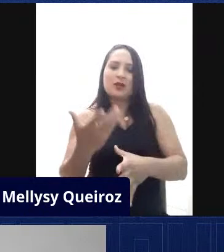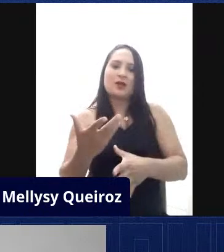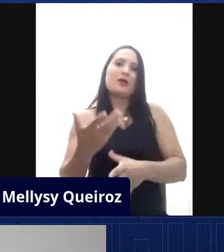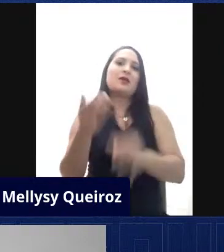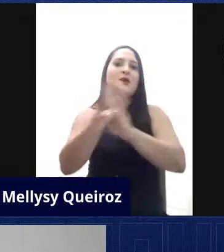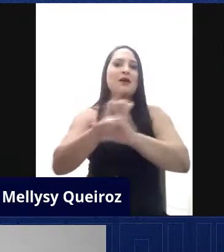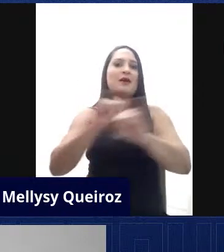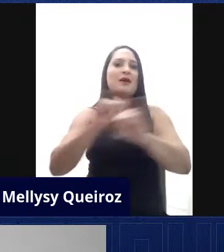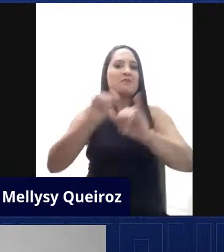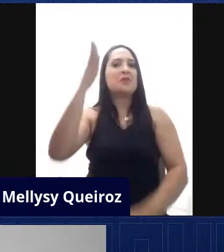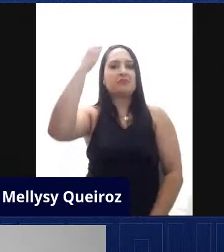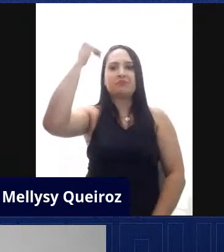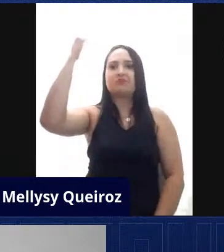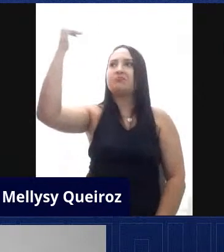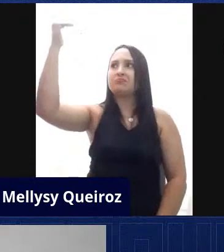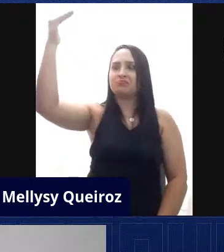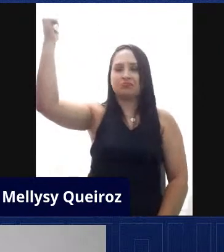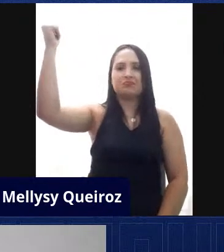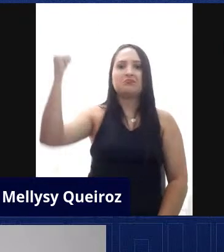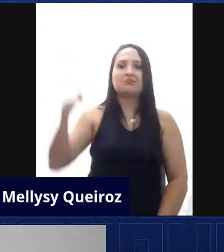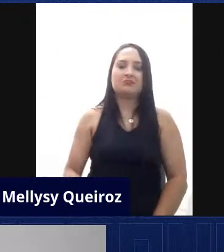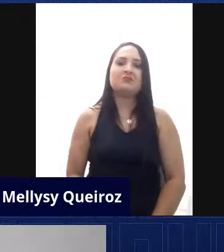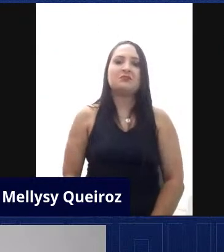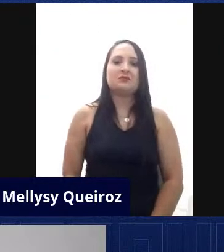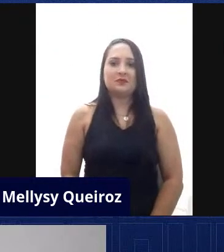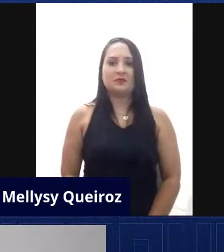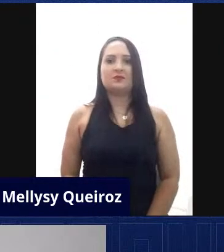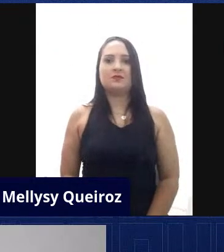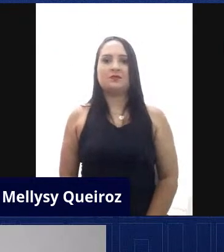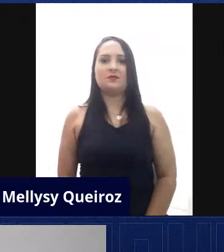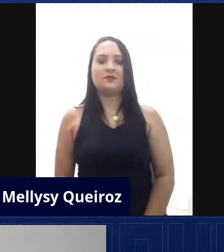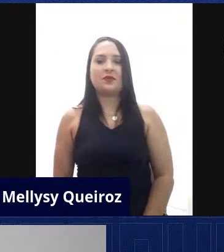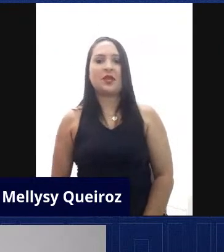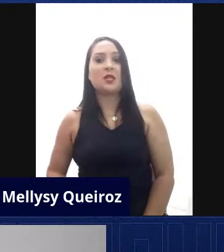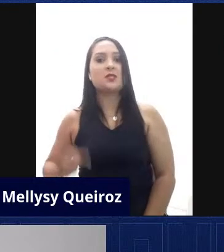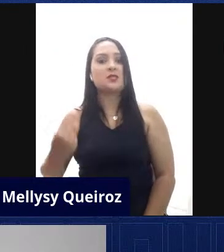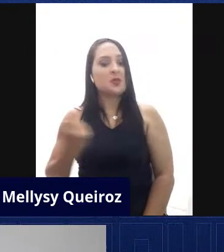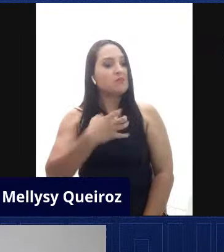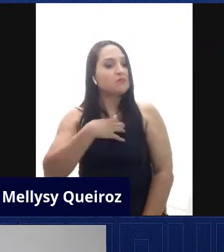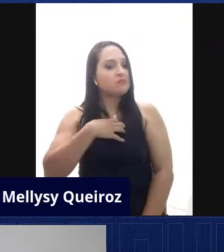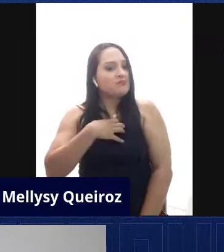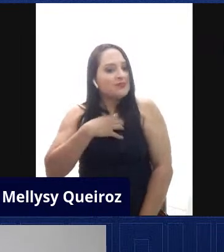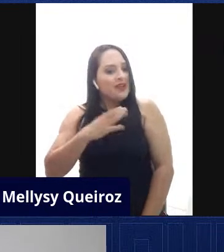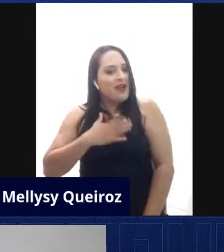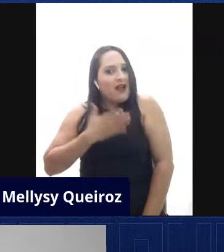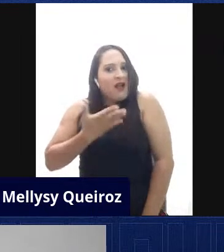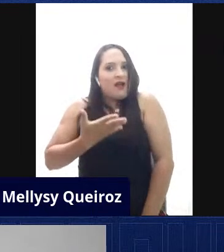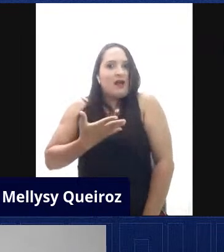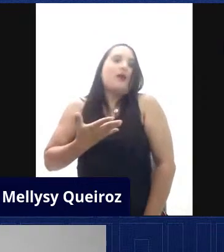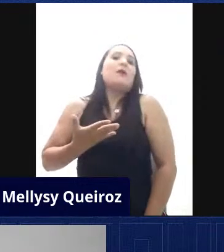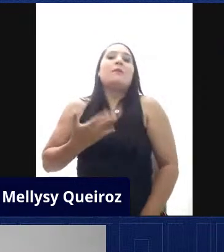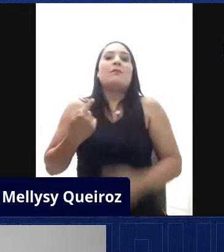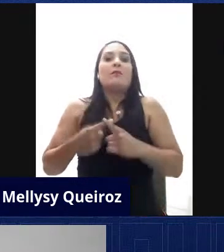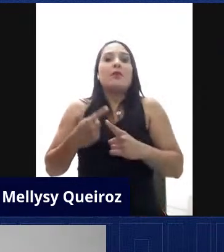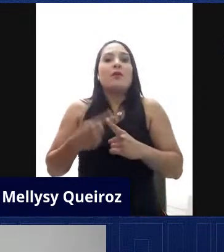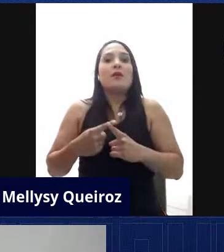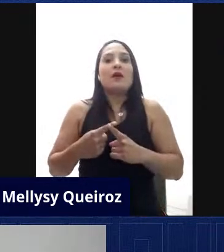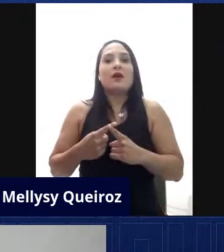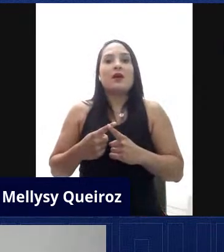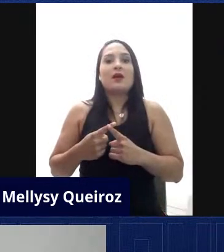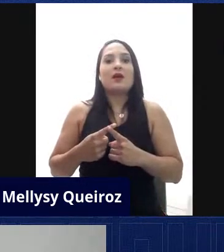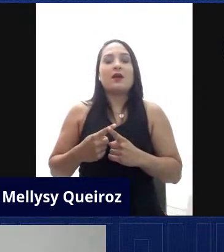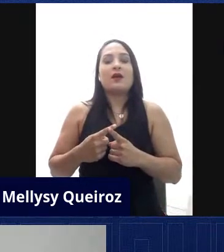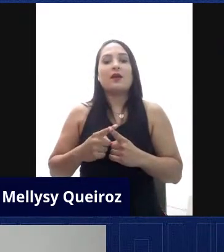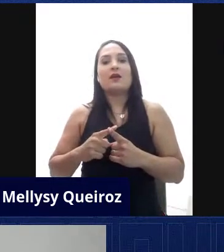sucesso. A primeira campanha nos deixou bastante surpresas, porque era algo feito no âmbito aqui